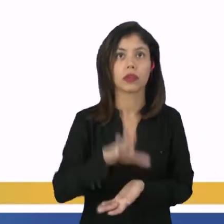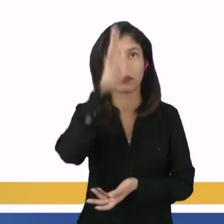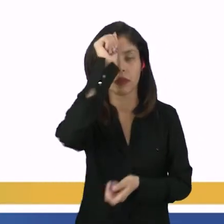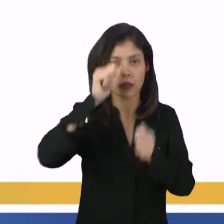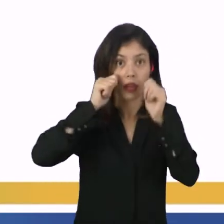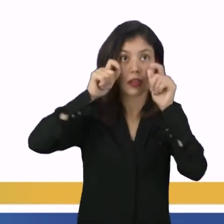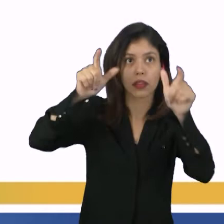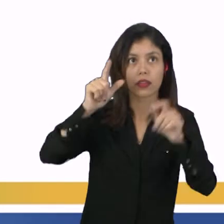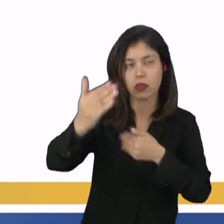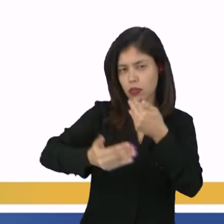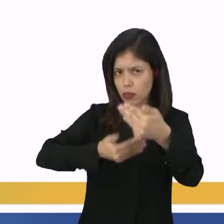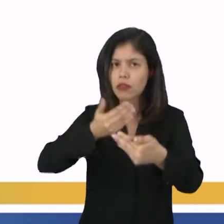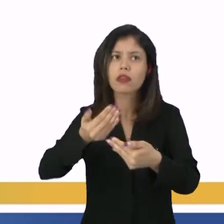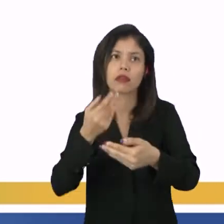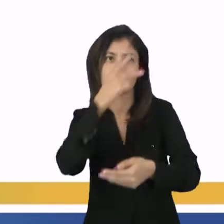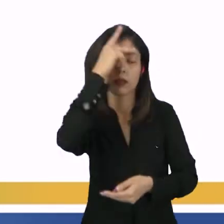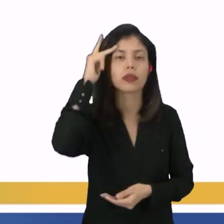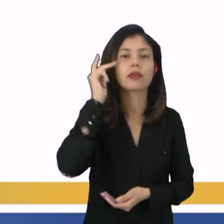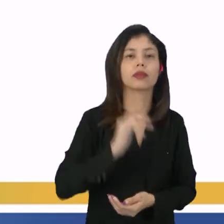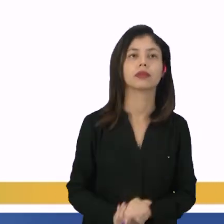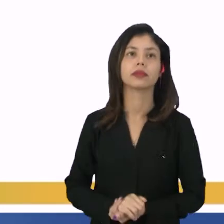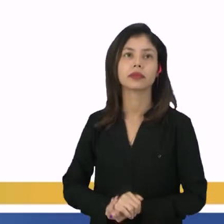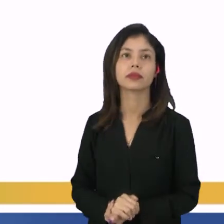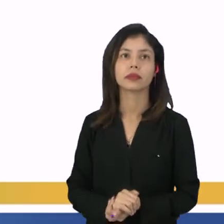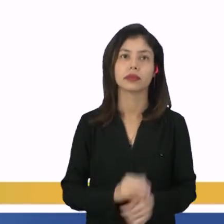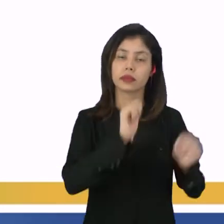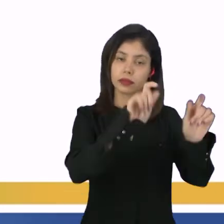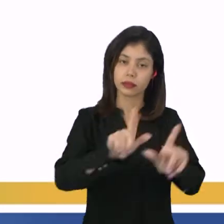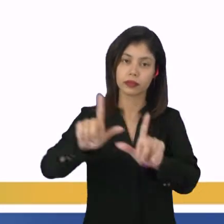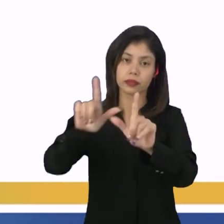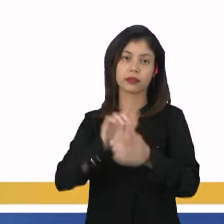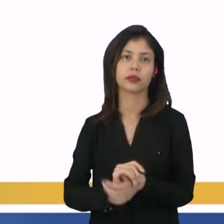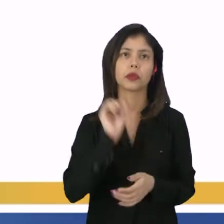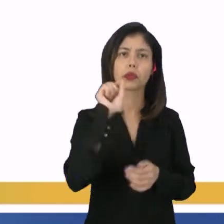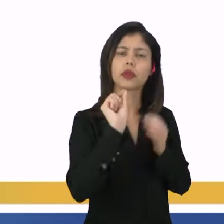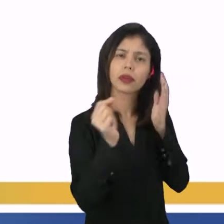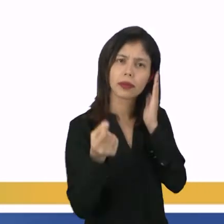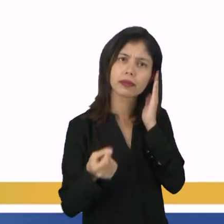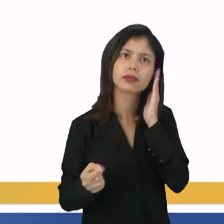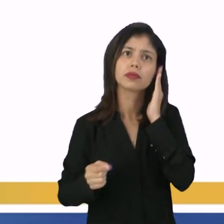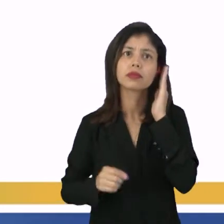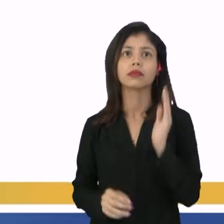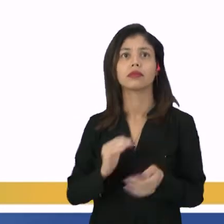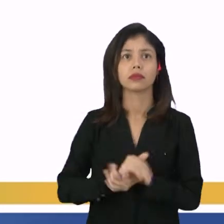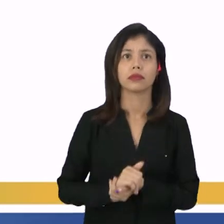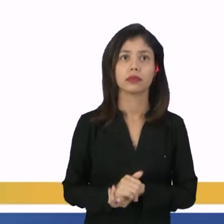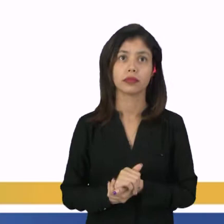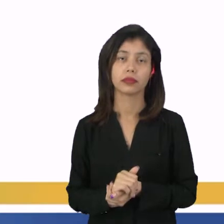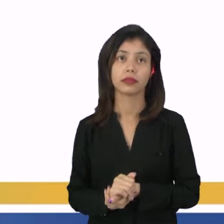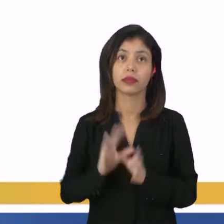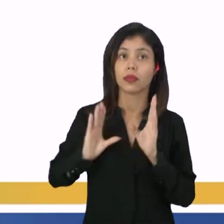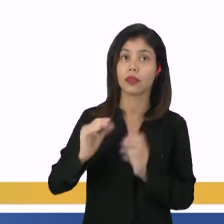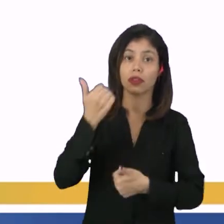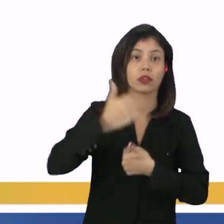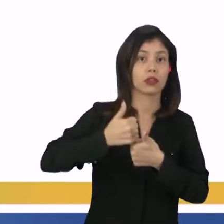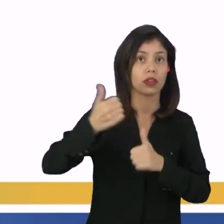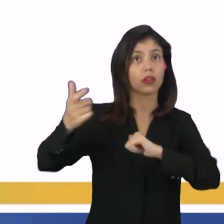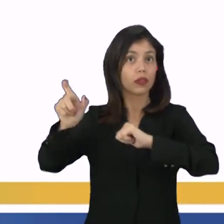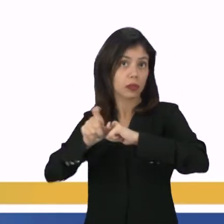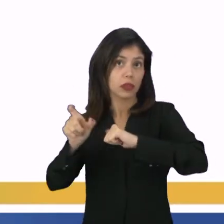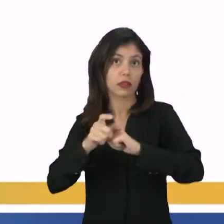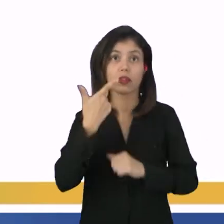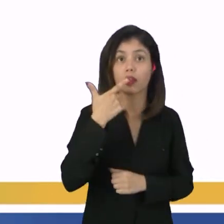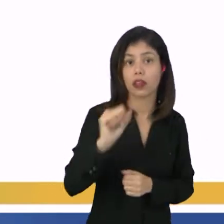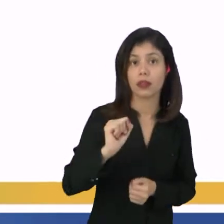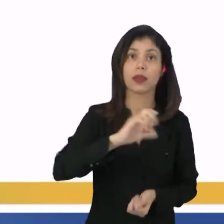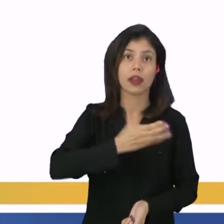a atenção e envolver os ouvintes, tá? Aí aqui a gente tem o slide. O que é o slide? É um substantivo da língua inglesa que dá